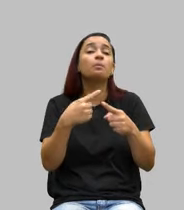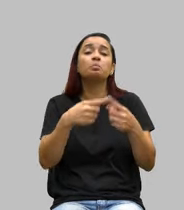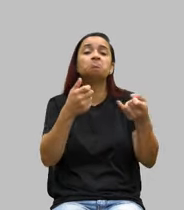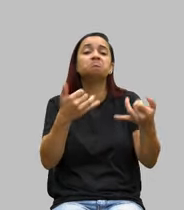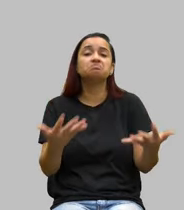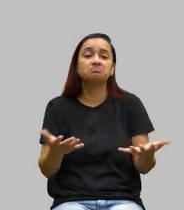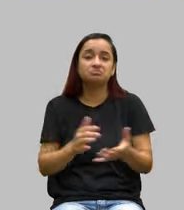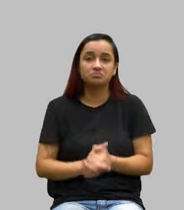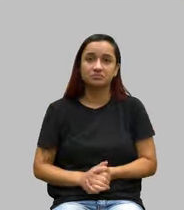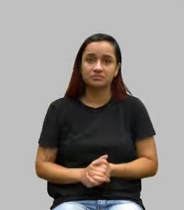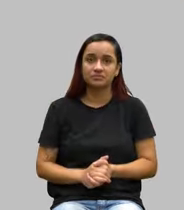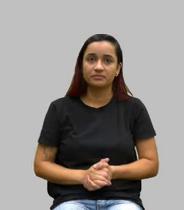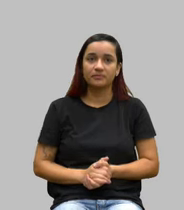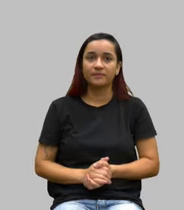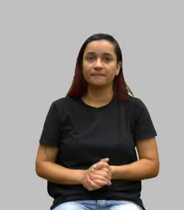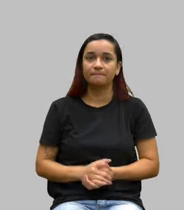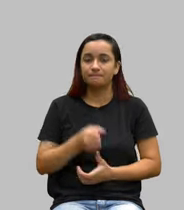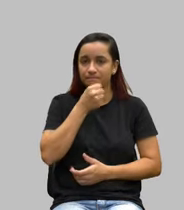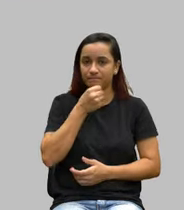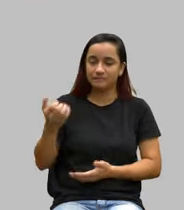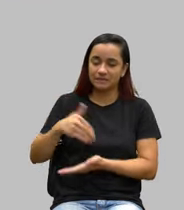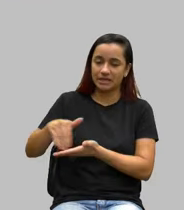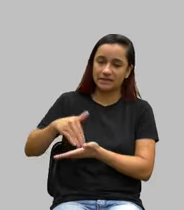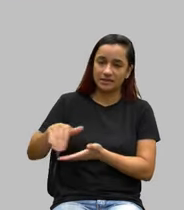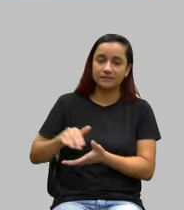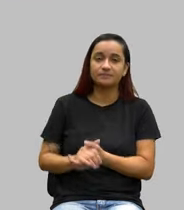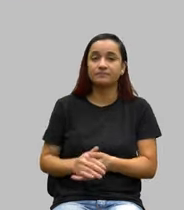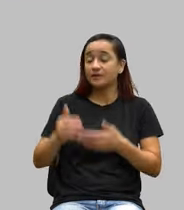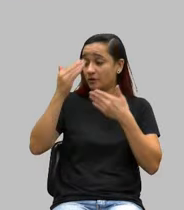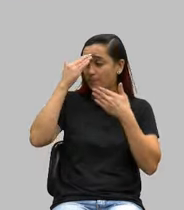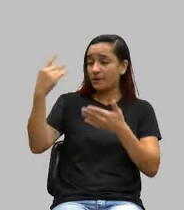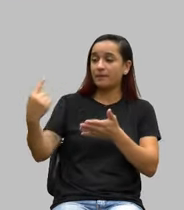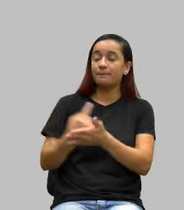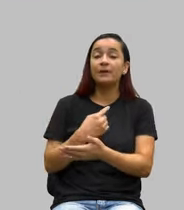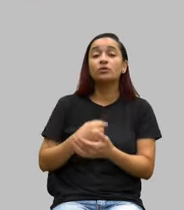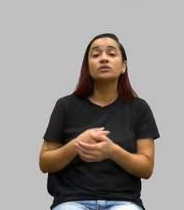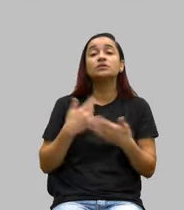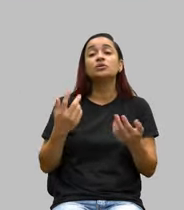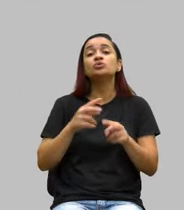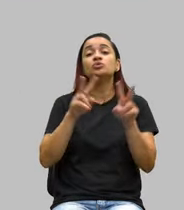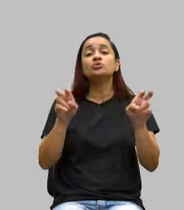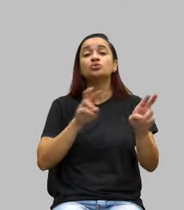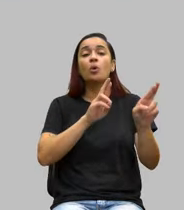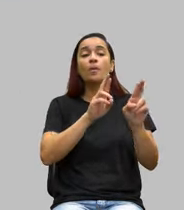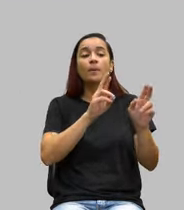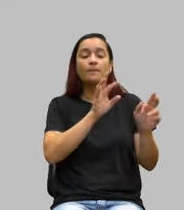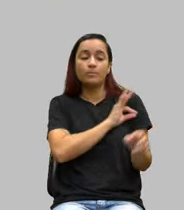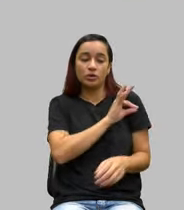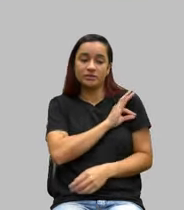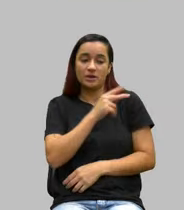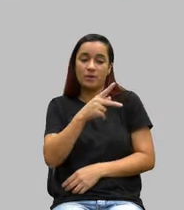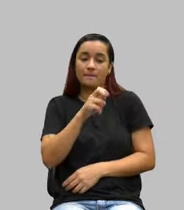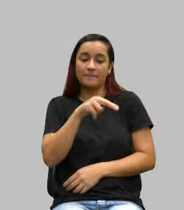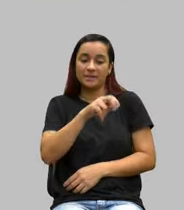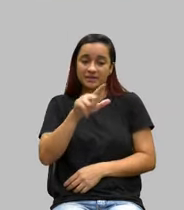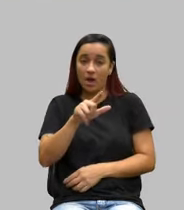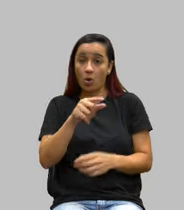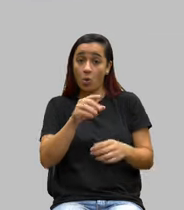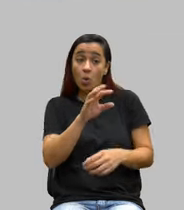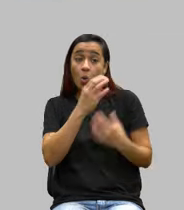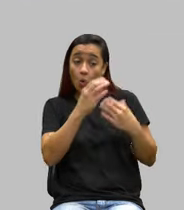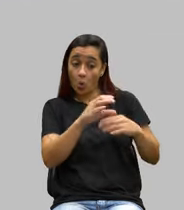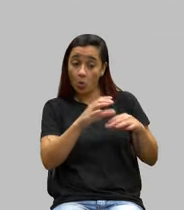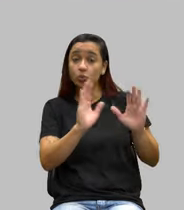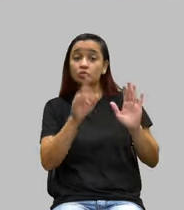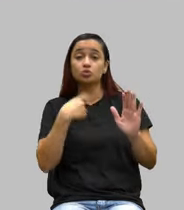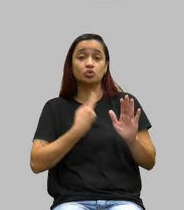eh obrigado pel secr tem a palavra Deputado obrigado pela pergunta com relação aos policiais penais nós já homologos o concurso nós chamamos uma